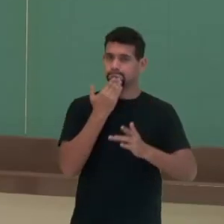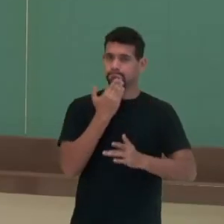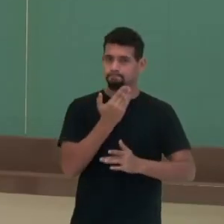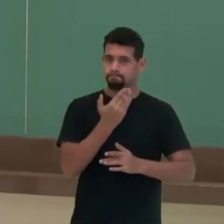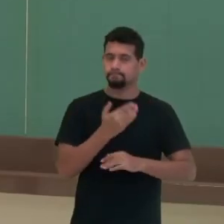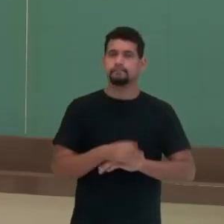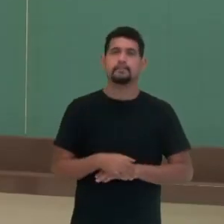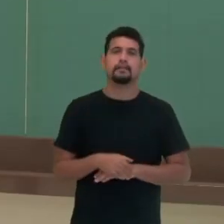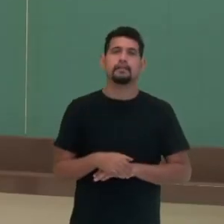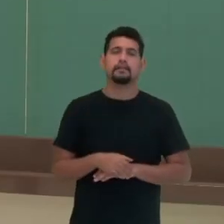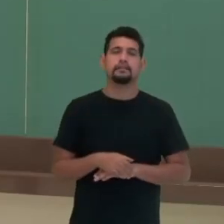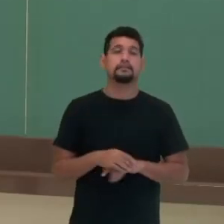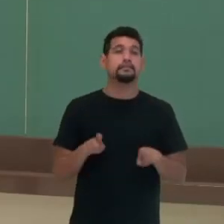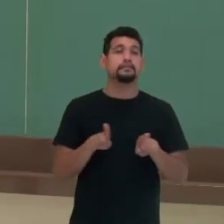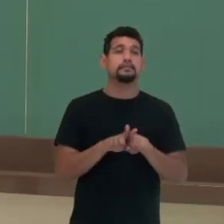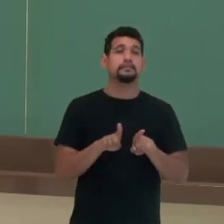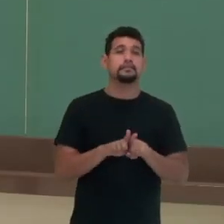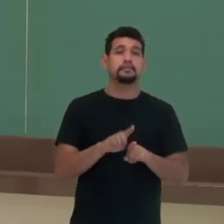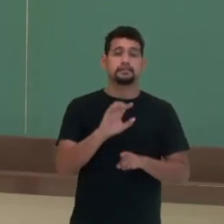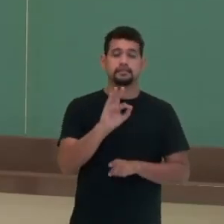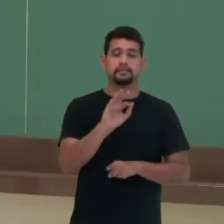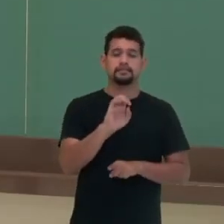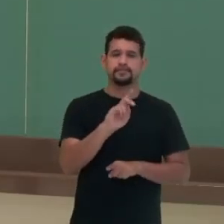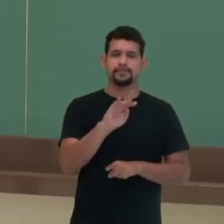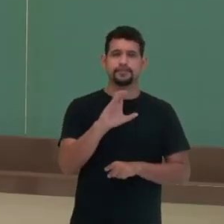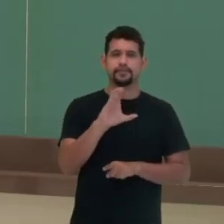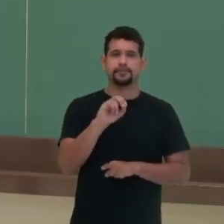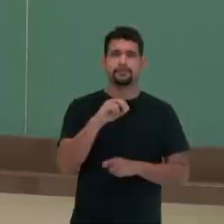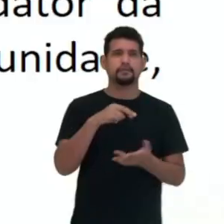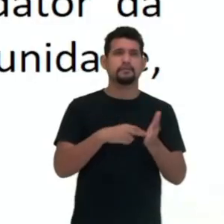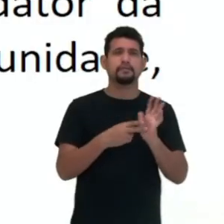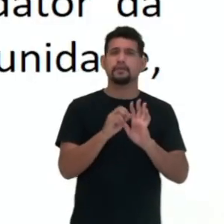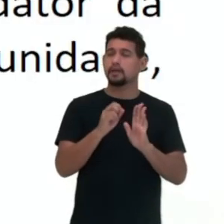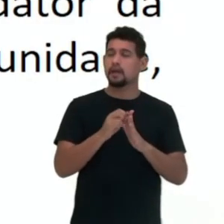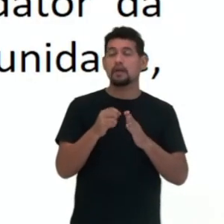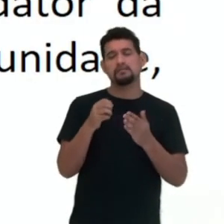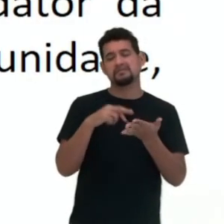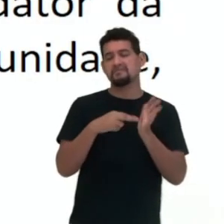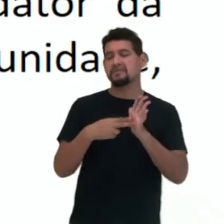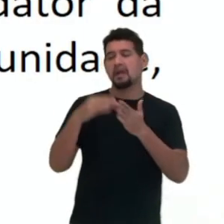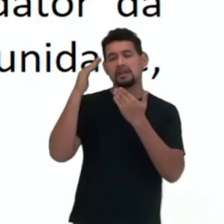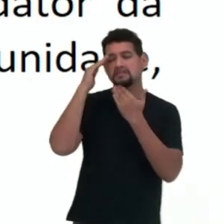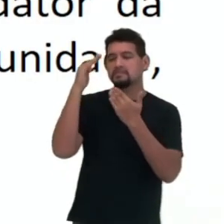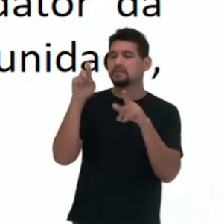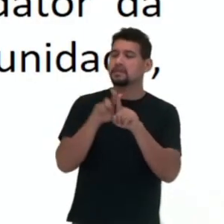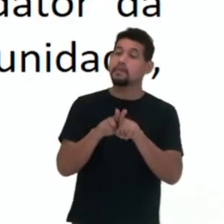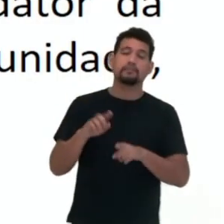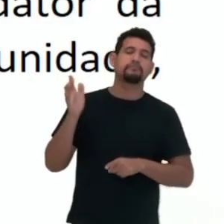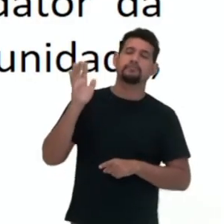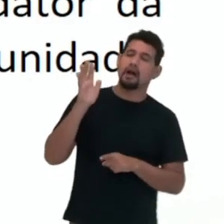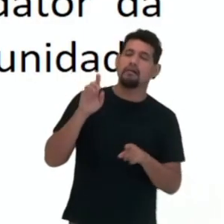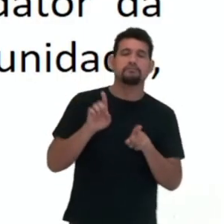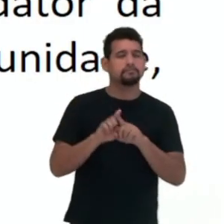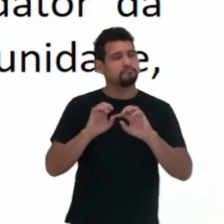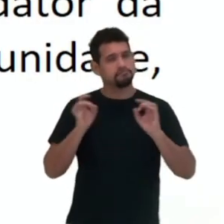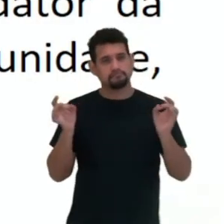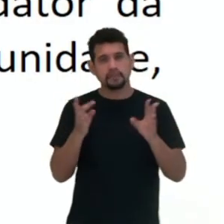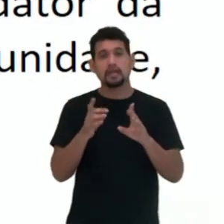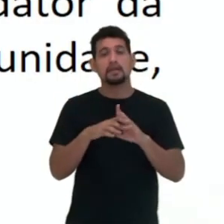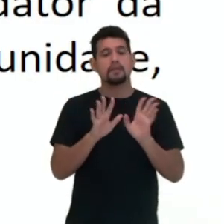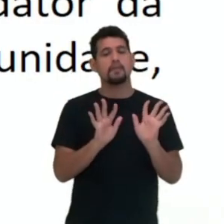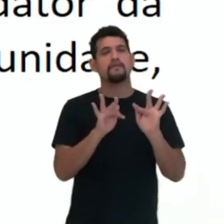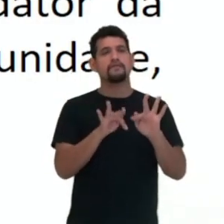reivindicações, um fecho, né, onde eu coloco o agradecimento, a despedida, e por